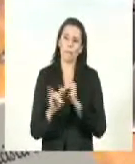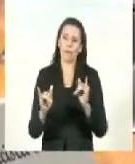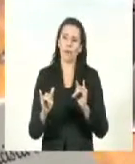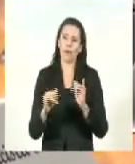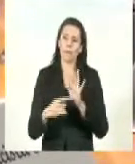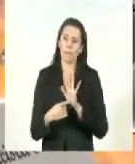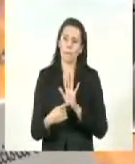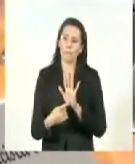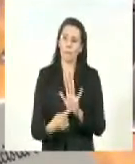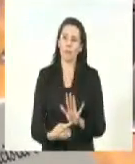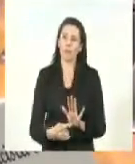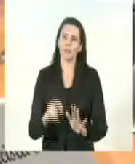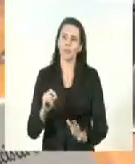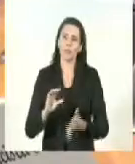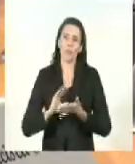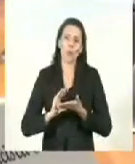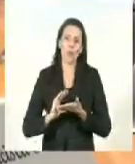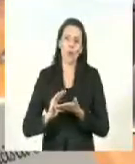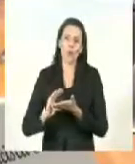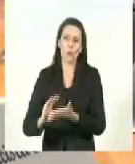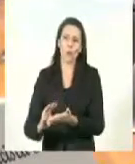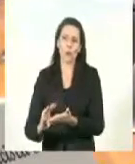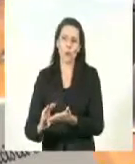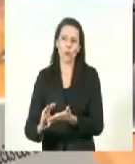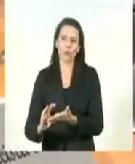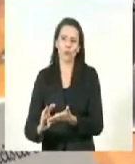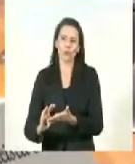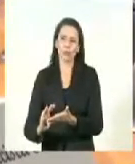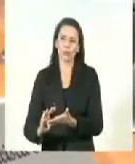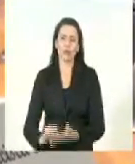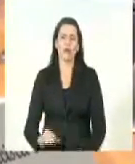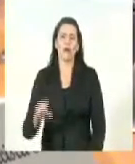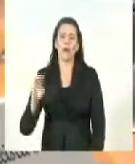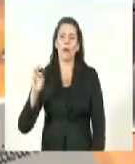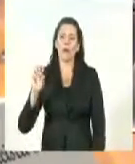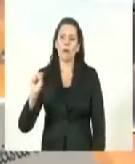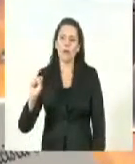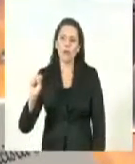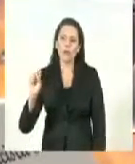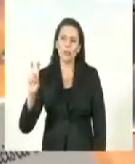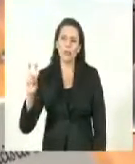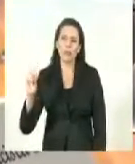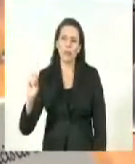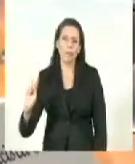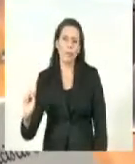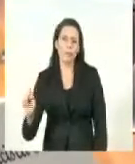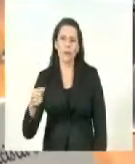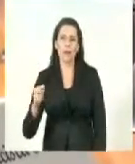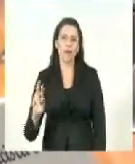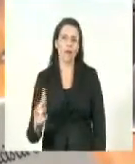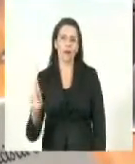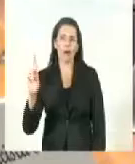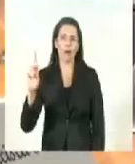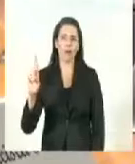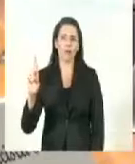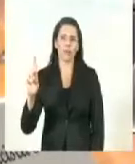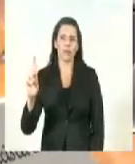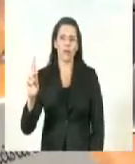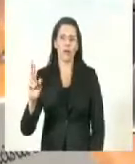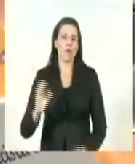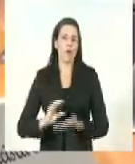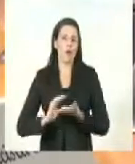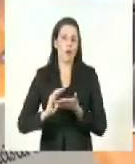o gasto do policiamento foi muito baixo. 850 mil reais para você fazer isso no estado todo é muito baixo,